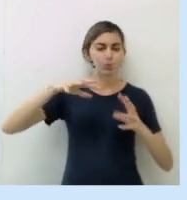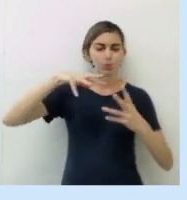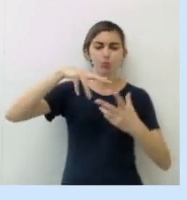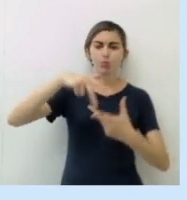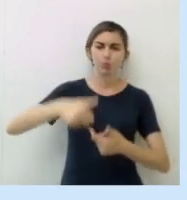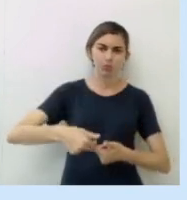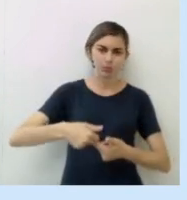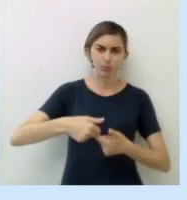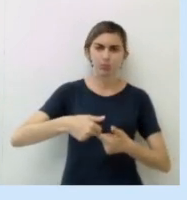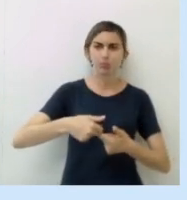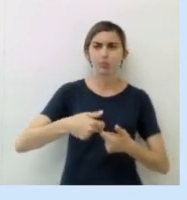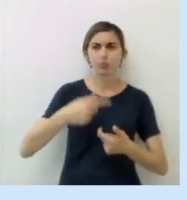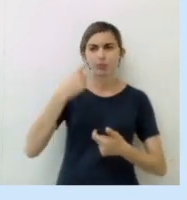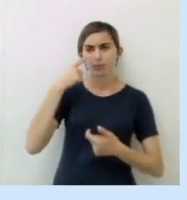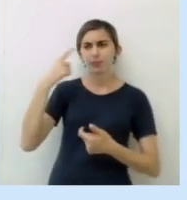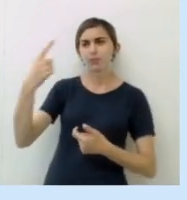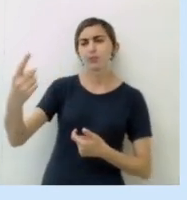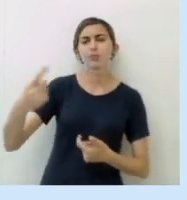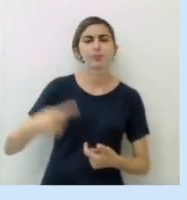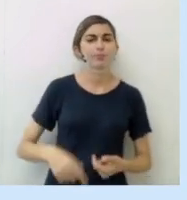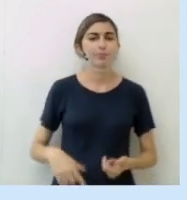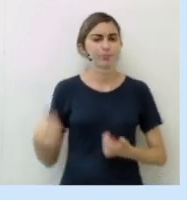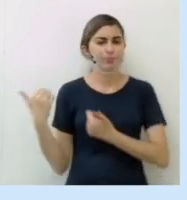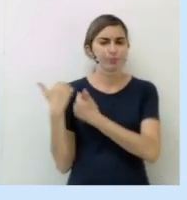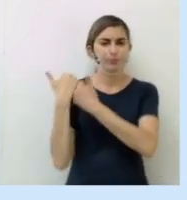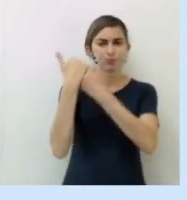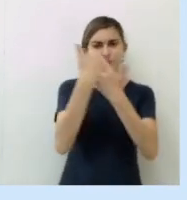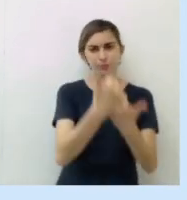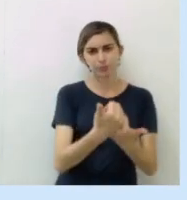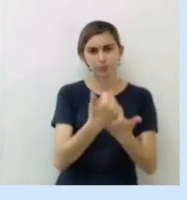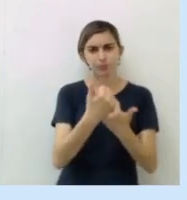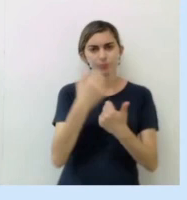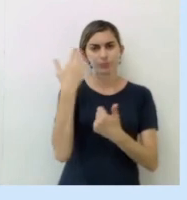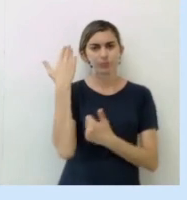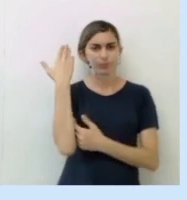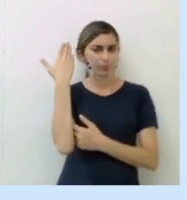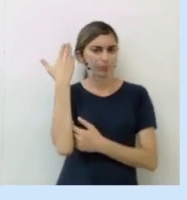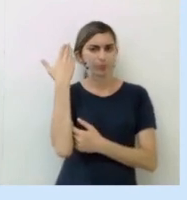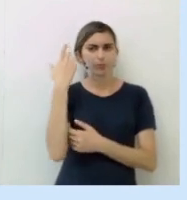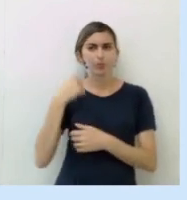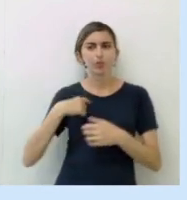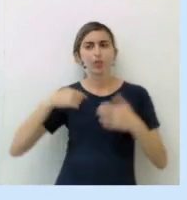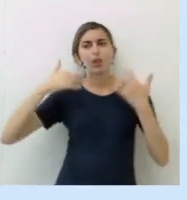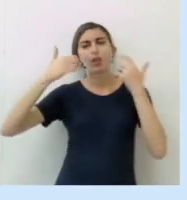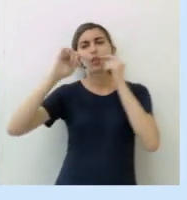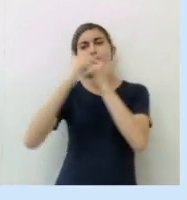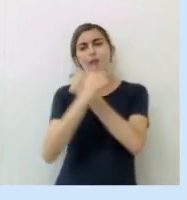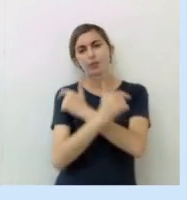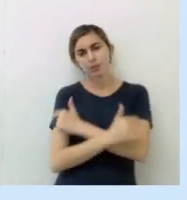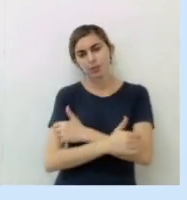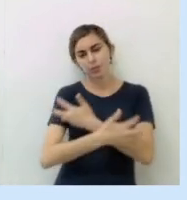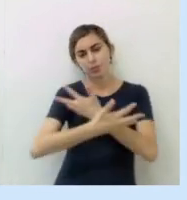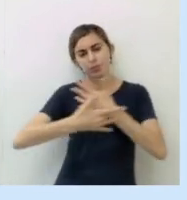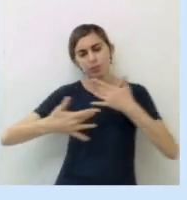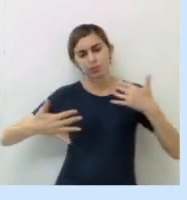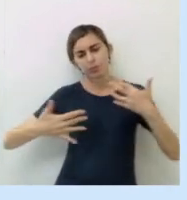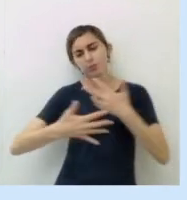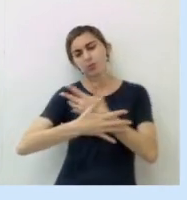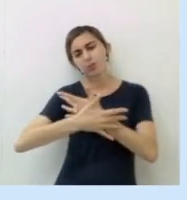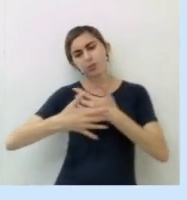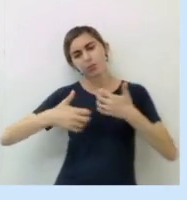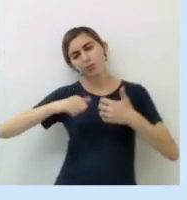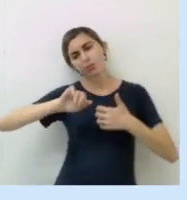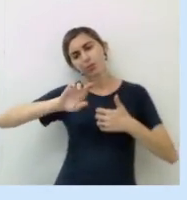mundo cristão. E aqui eu tenho uma representação do que seria o mundo lírico, o gênero lírico. Olha aí a